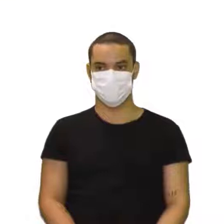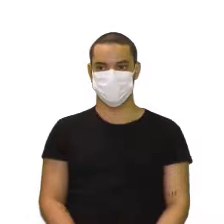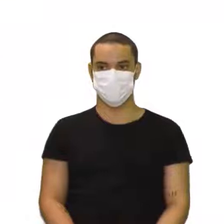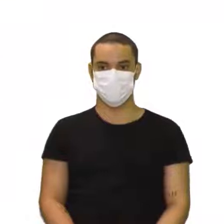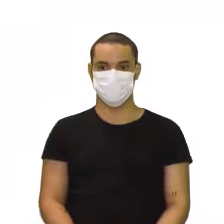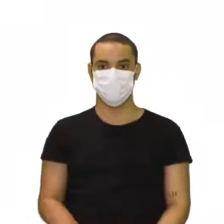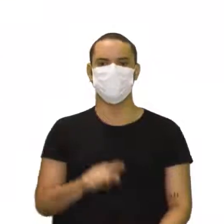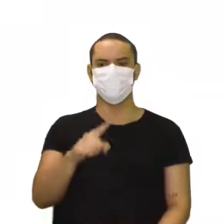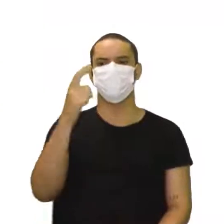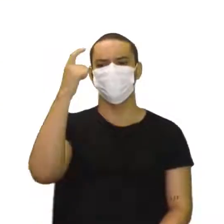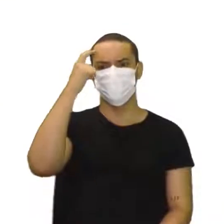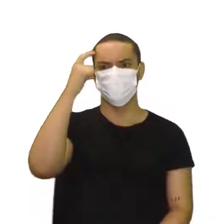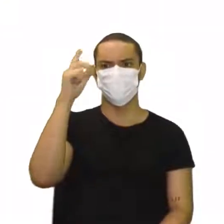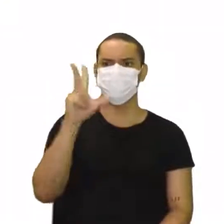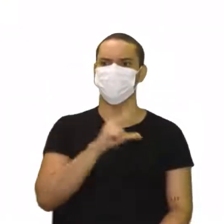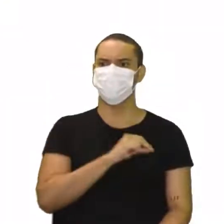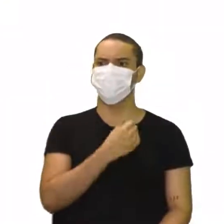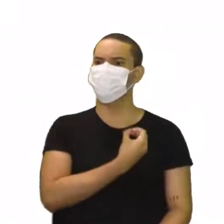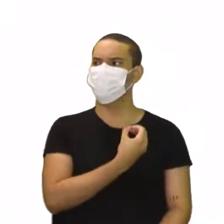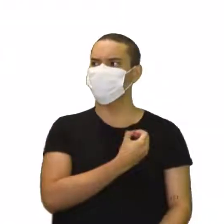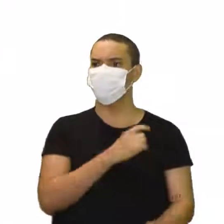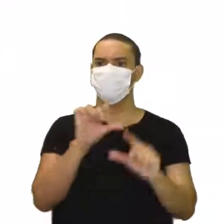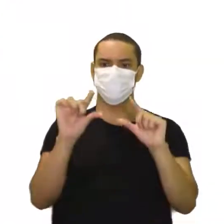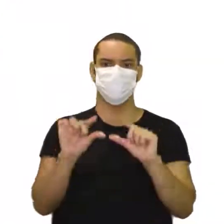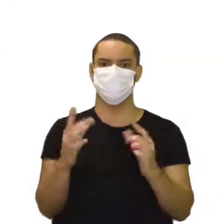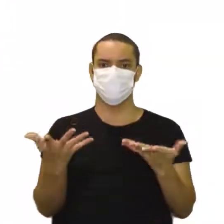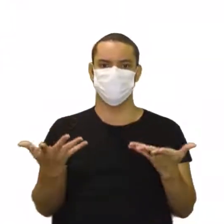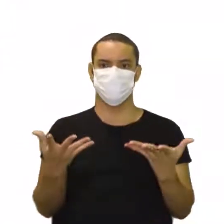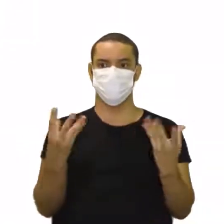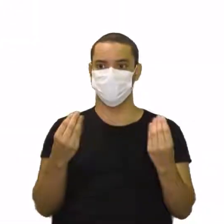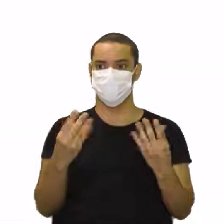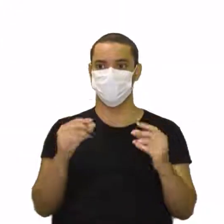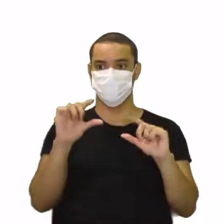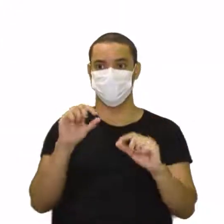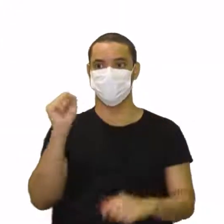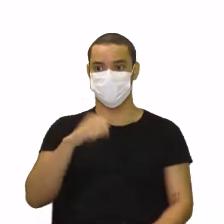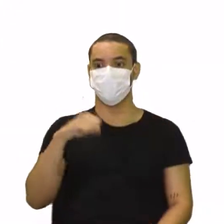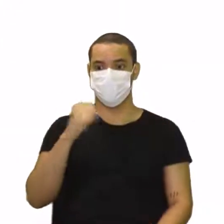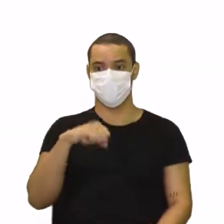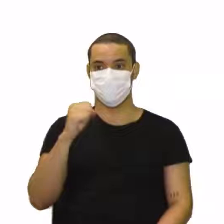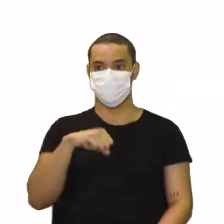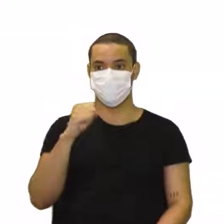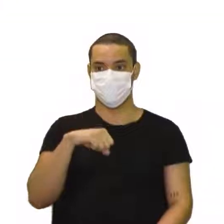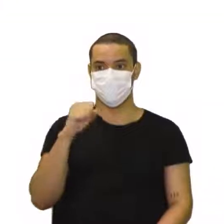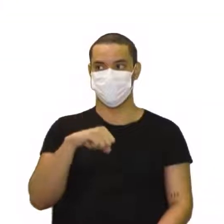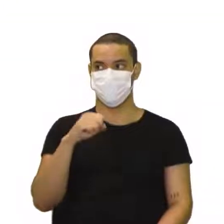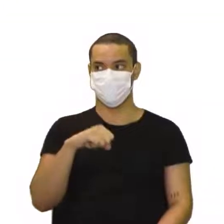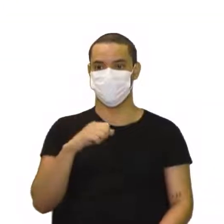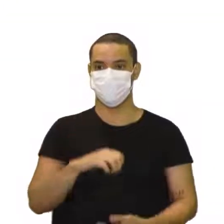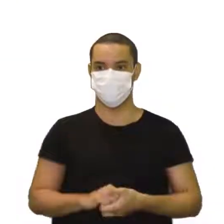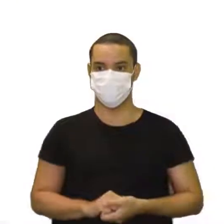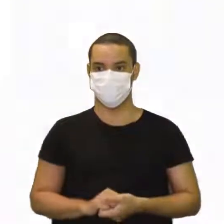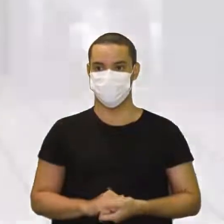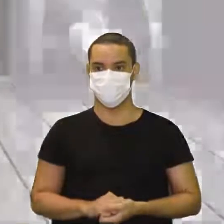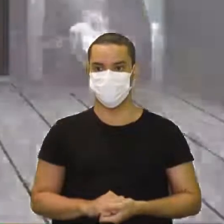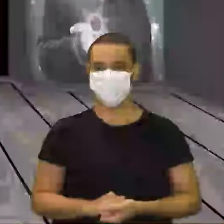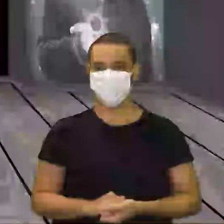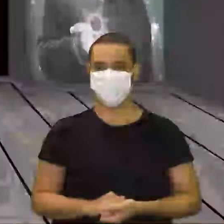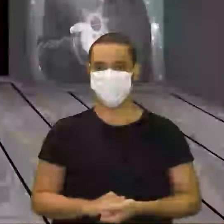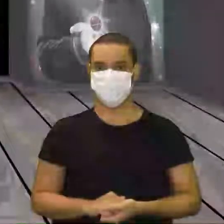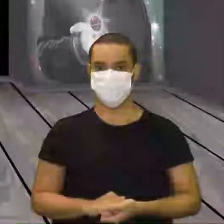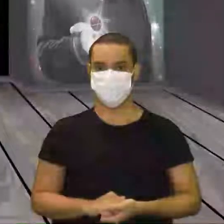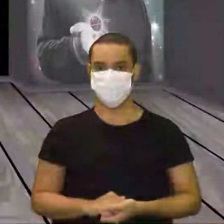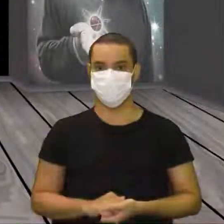Aí você pensa, nossa, que valor pequeno. Muito, muito pequeno? Sim. Então, pessoal, olha só, um comprimento de onda